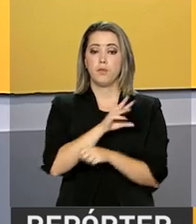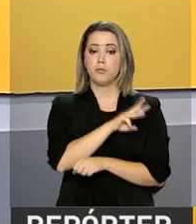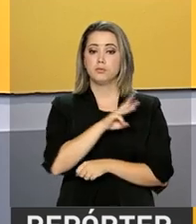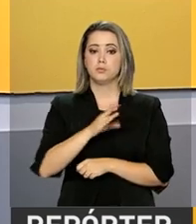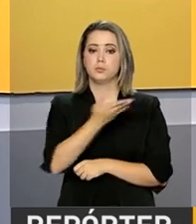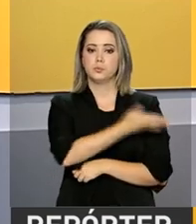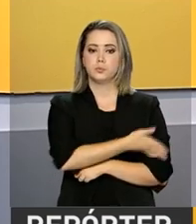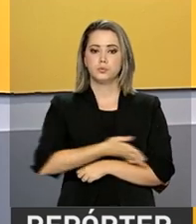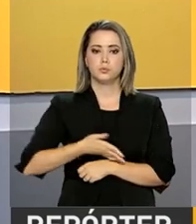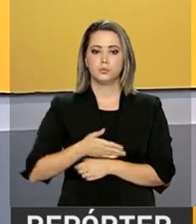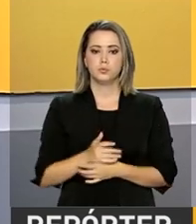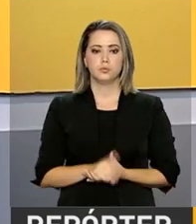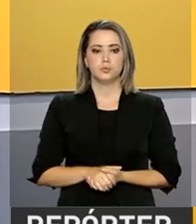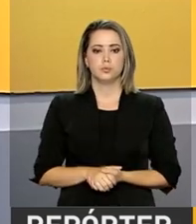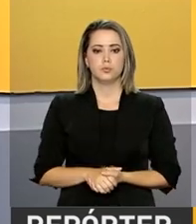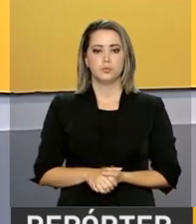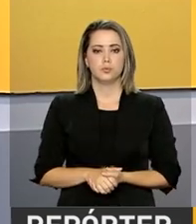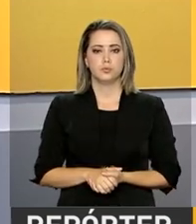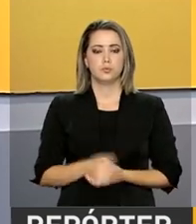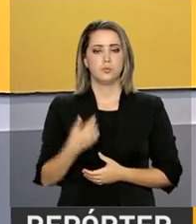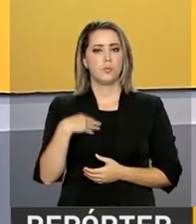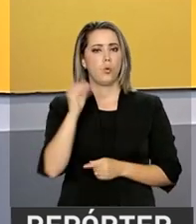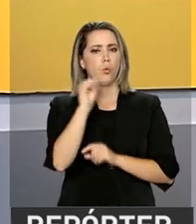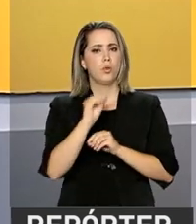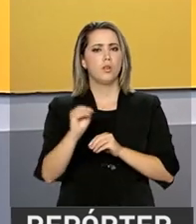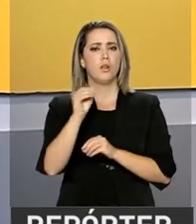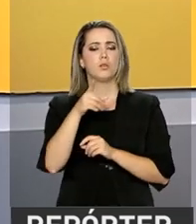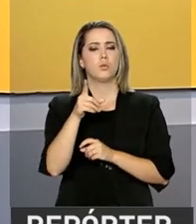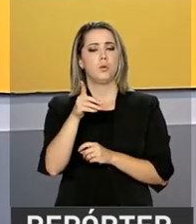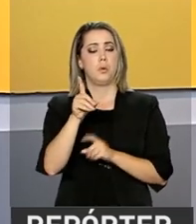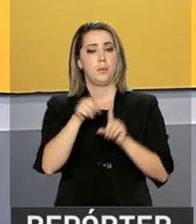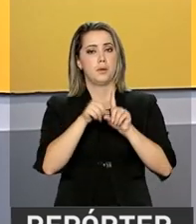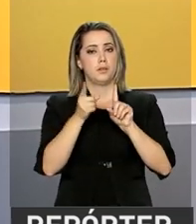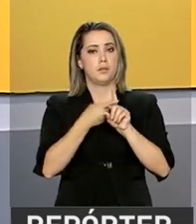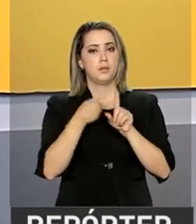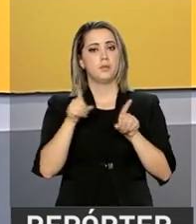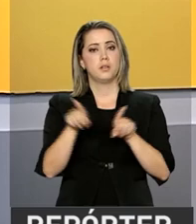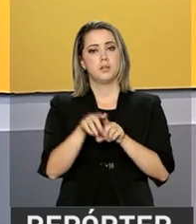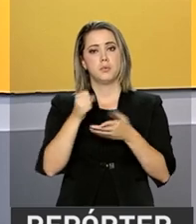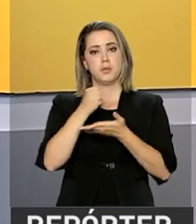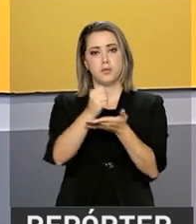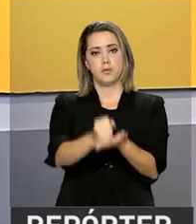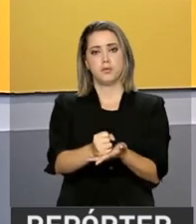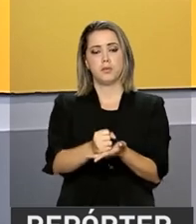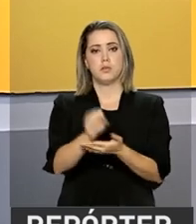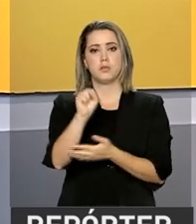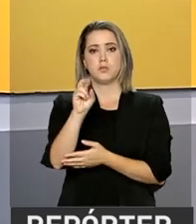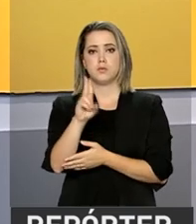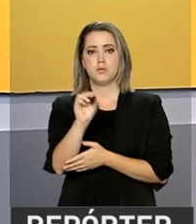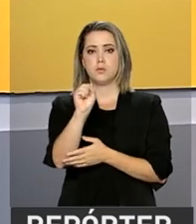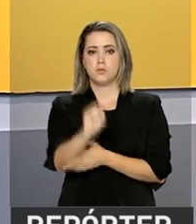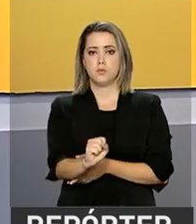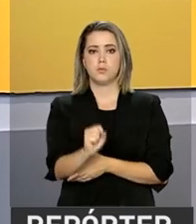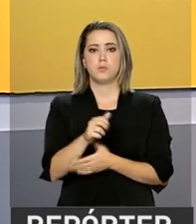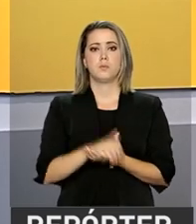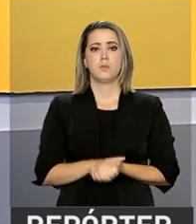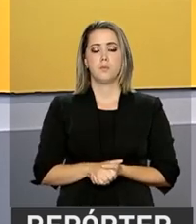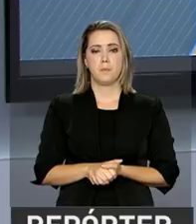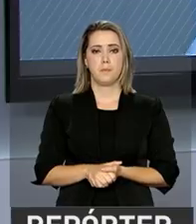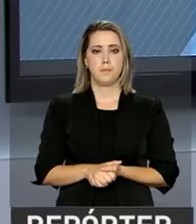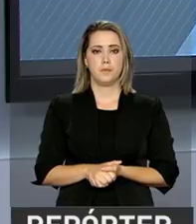endereço que aparece aí na sua tela. E o tratamento para engravidar também é oferecido no SUS, que é o Sistema Único de